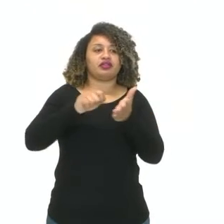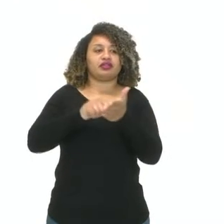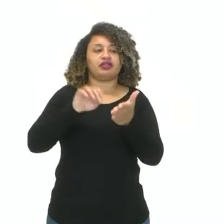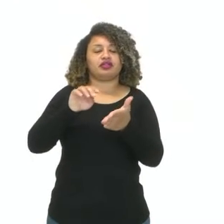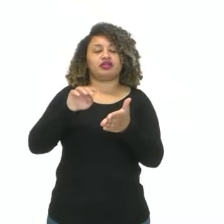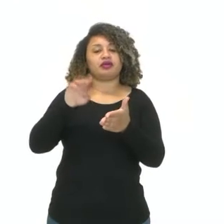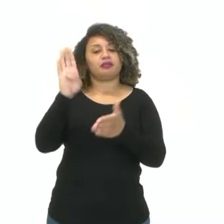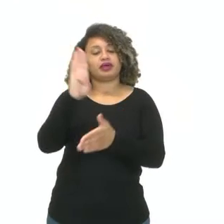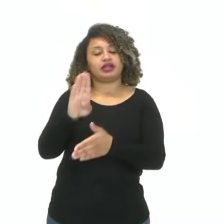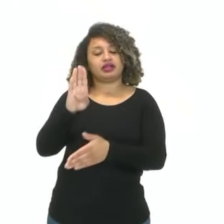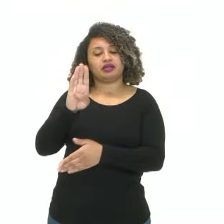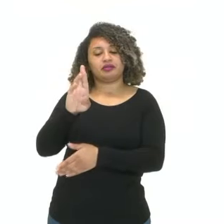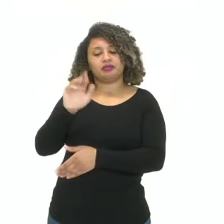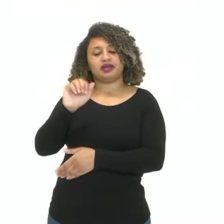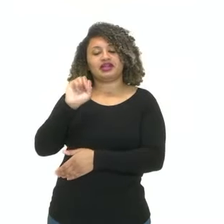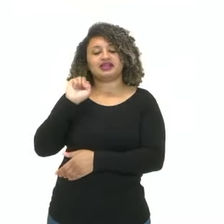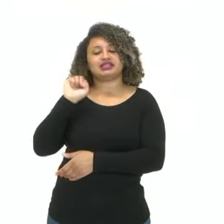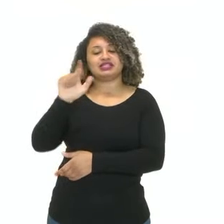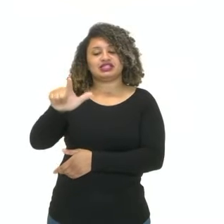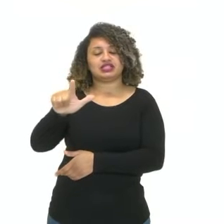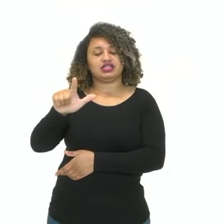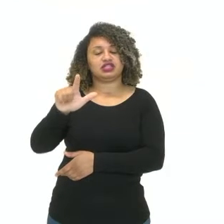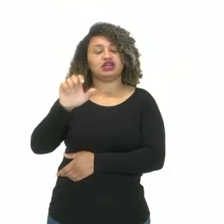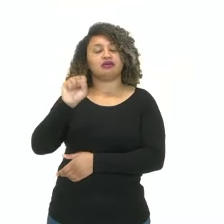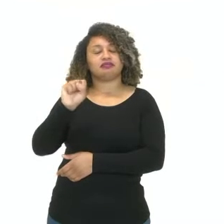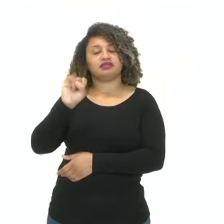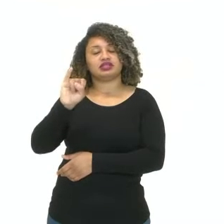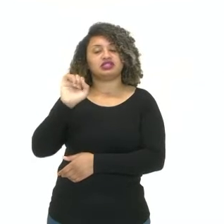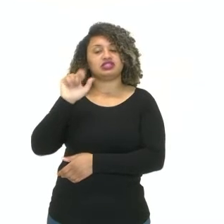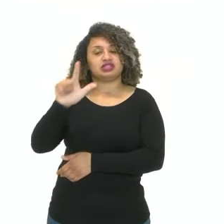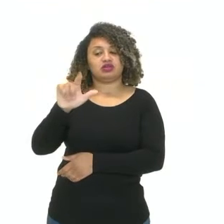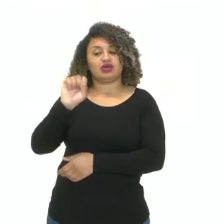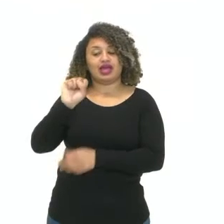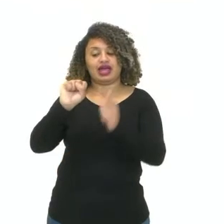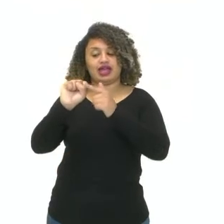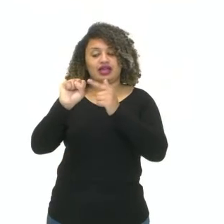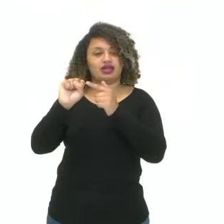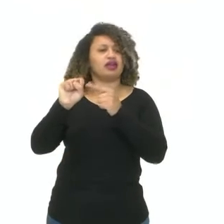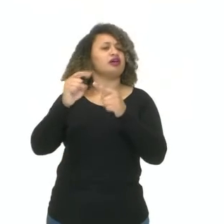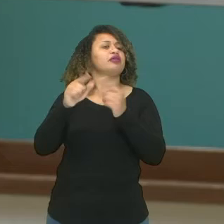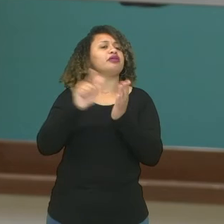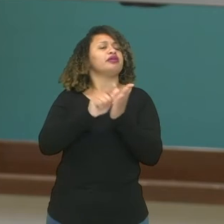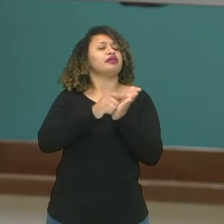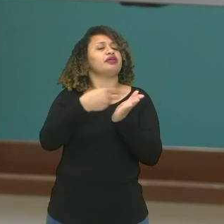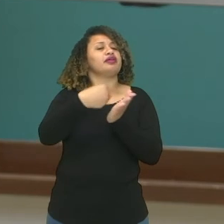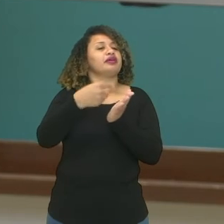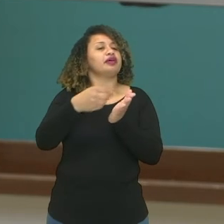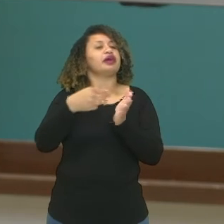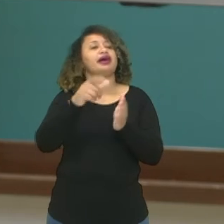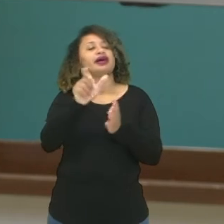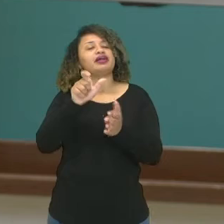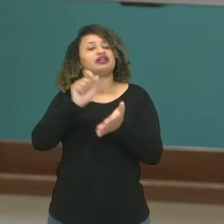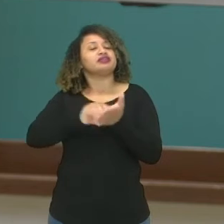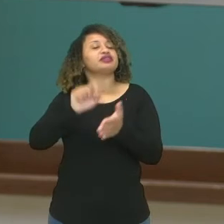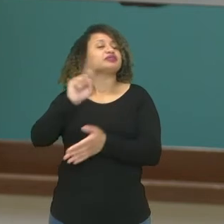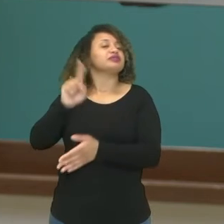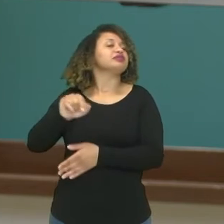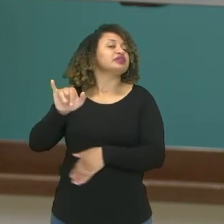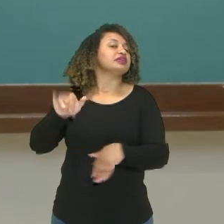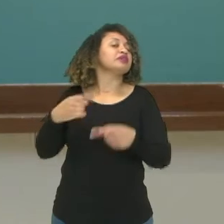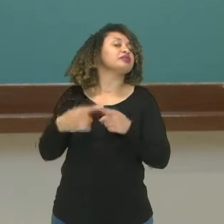S. Por que o panfleto? No panfleto, né, essa palavra está com Z ainda. Você consegue perceber o porquê